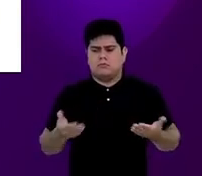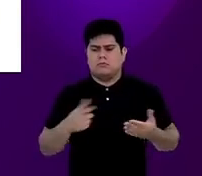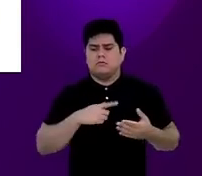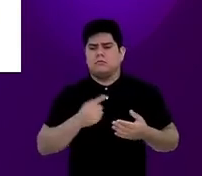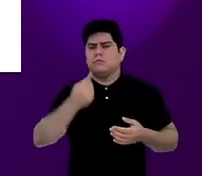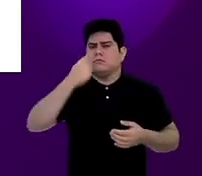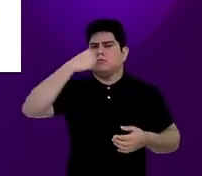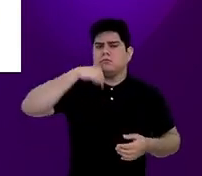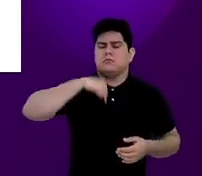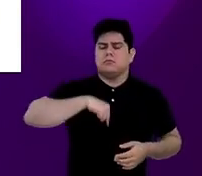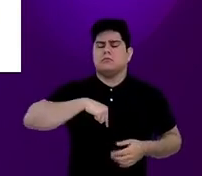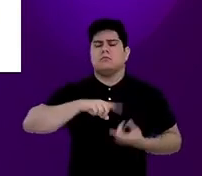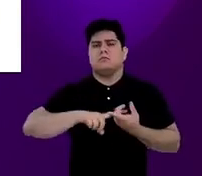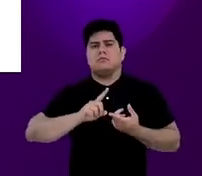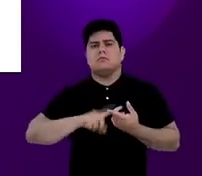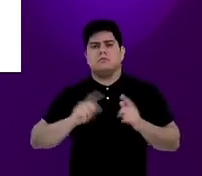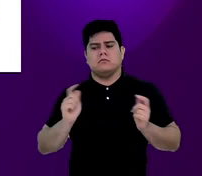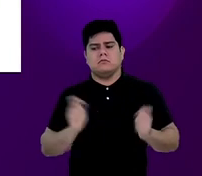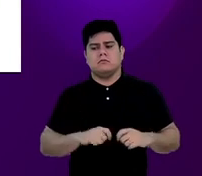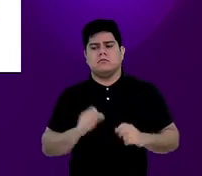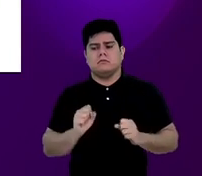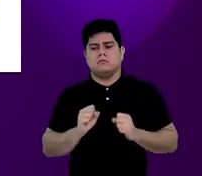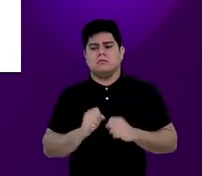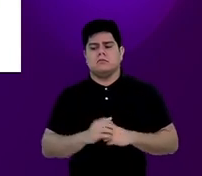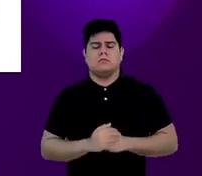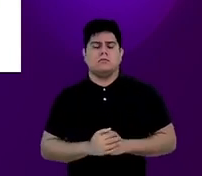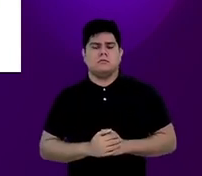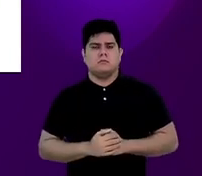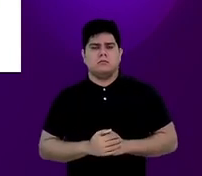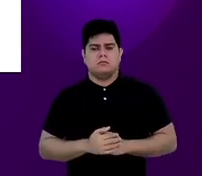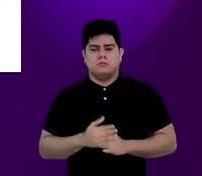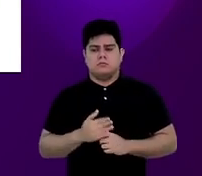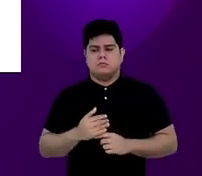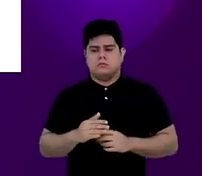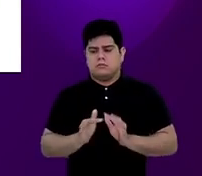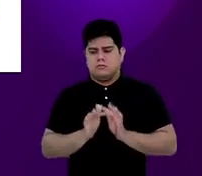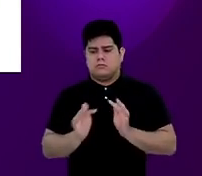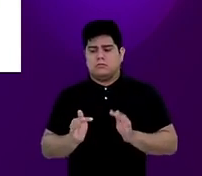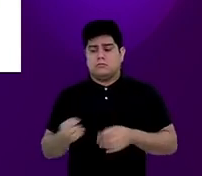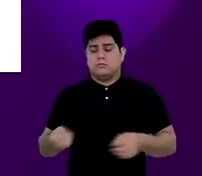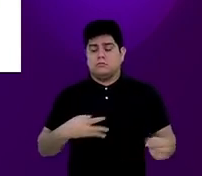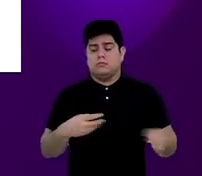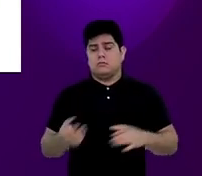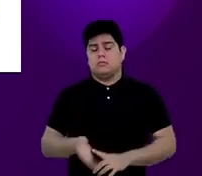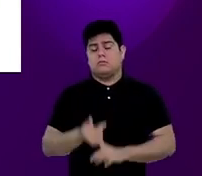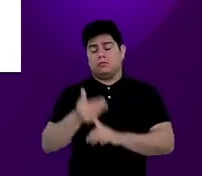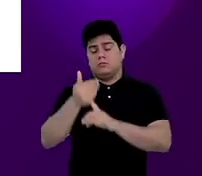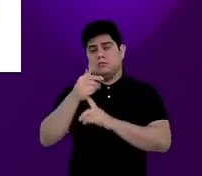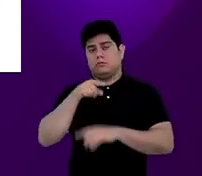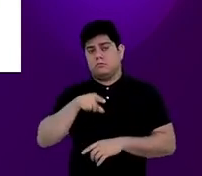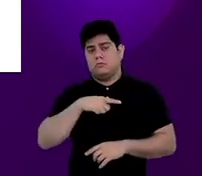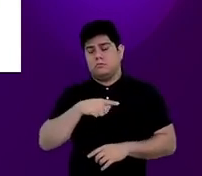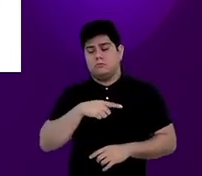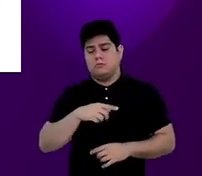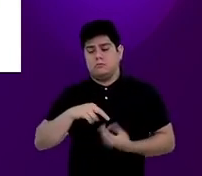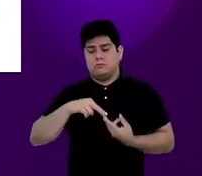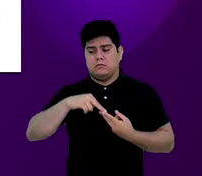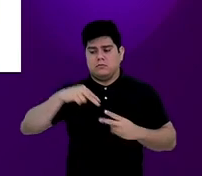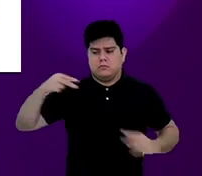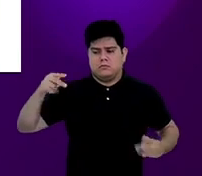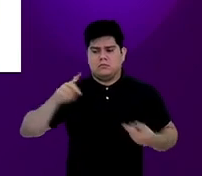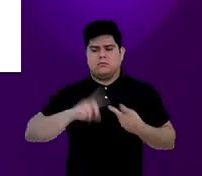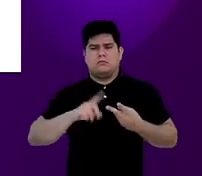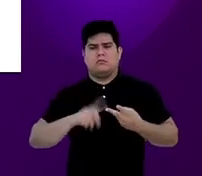também é permitido pelas técnicas minimamente invasivas. As novas tecnologias passam por genômica, por